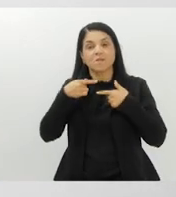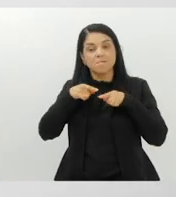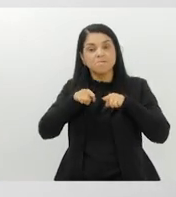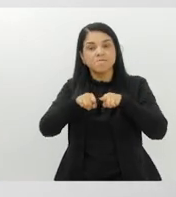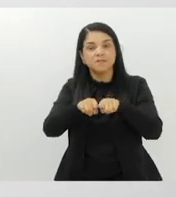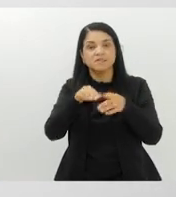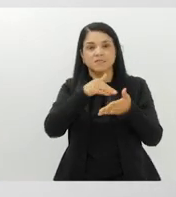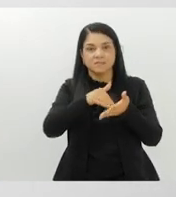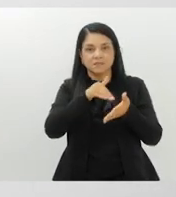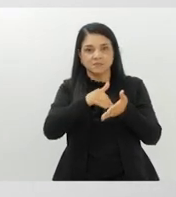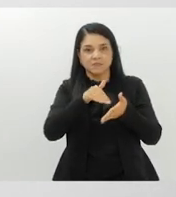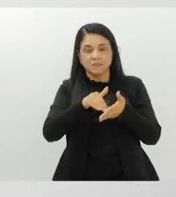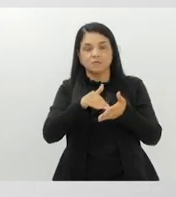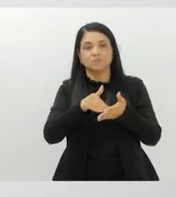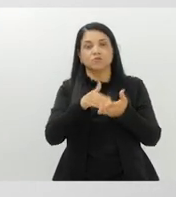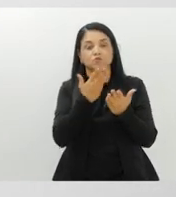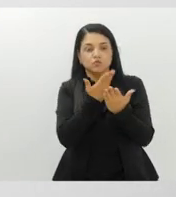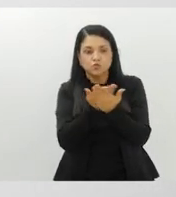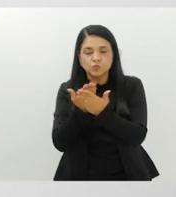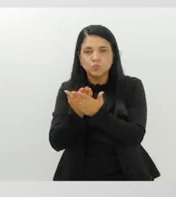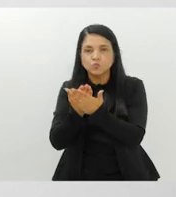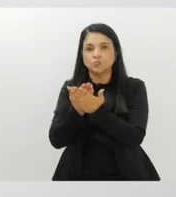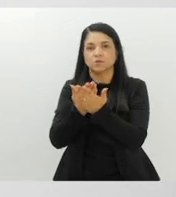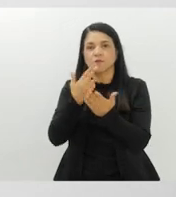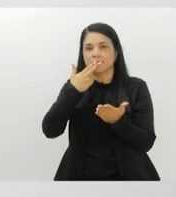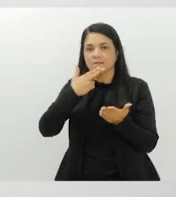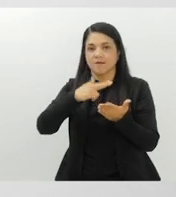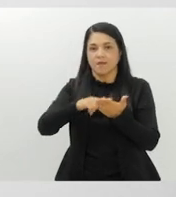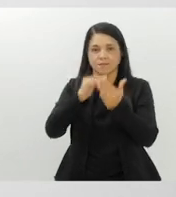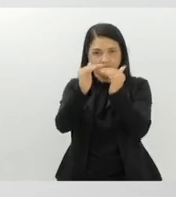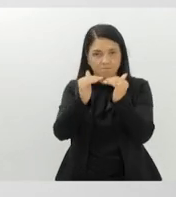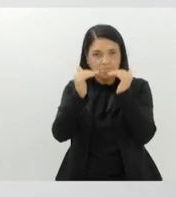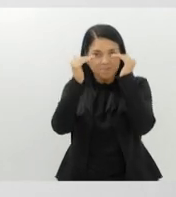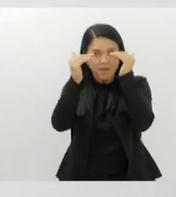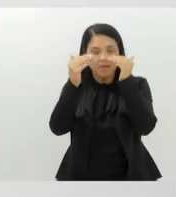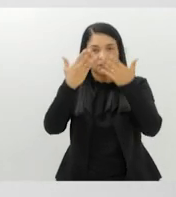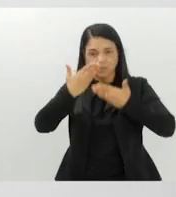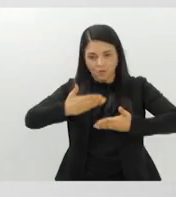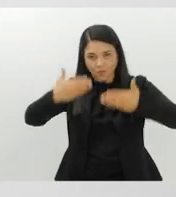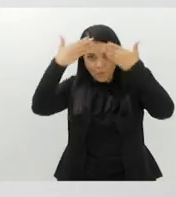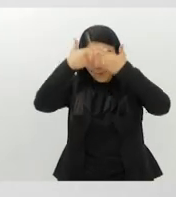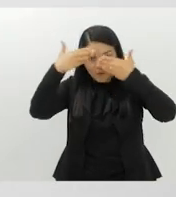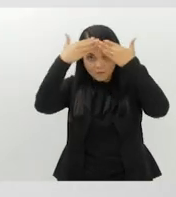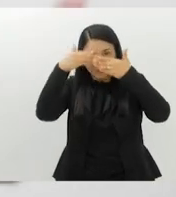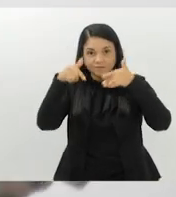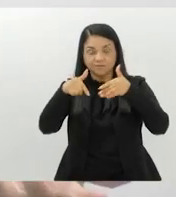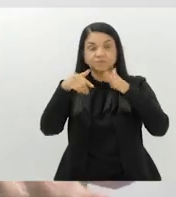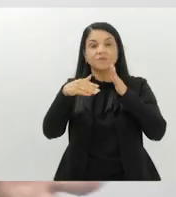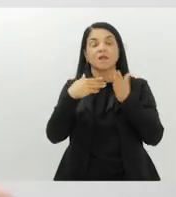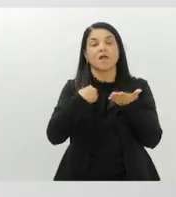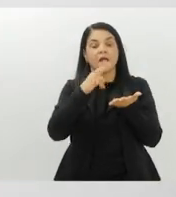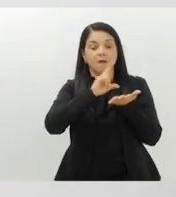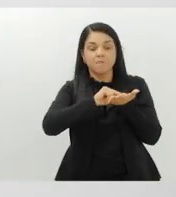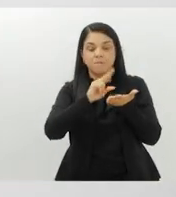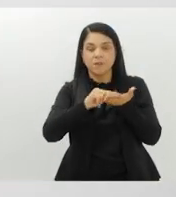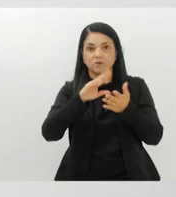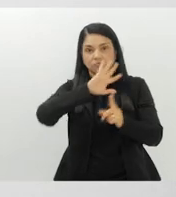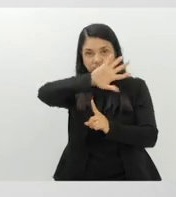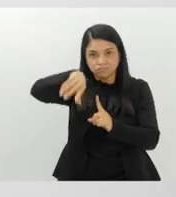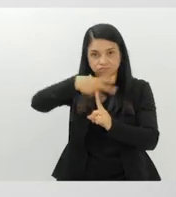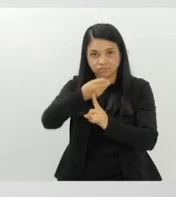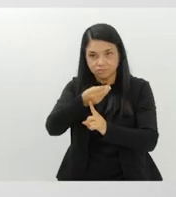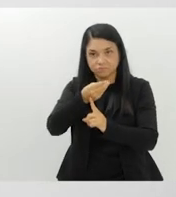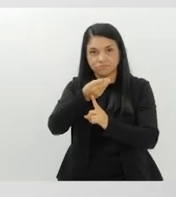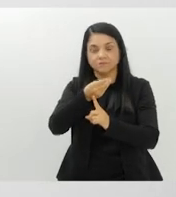secretaria com o Instituto Carta Magna da Umbanda. Eu acho que a pauta do meio ambiente, a partir